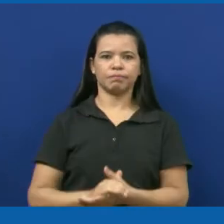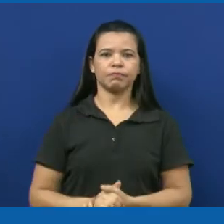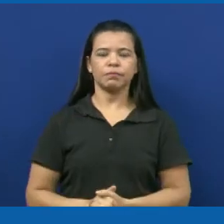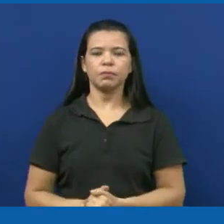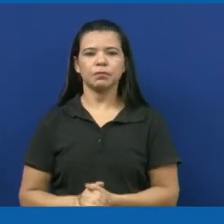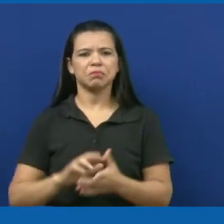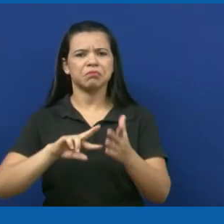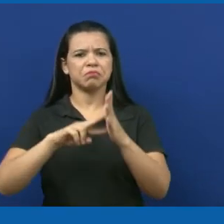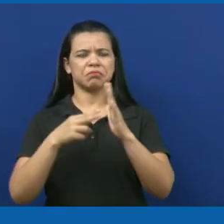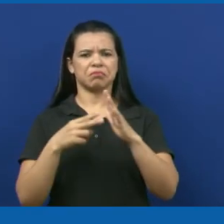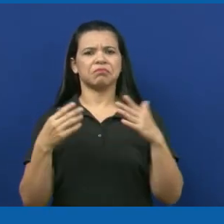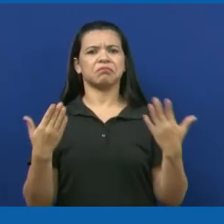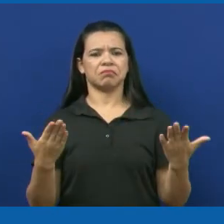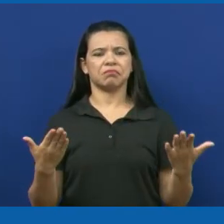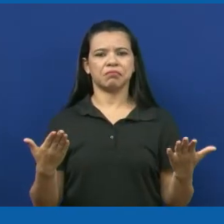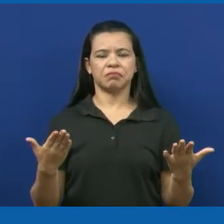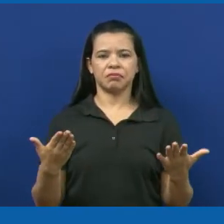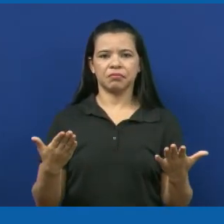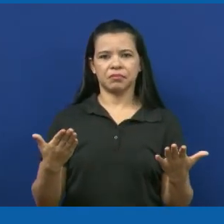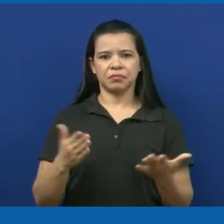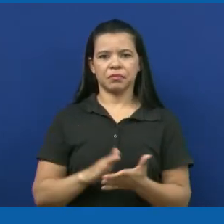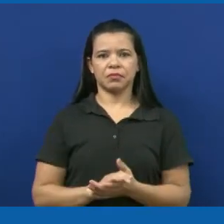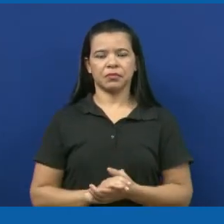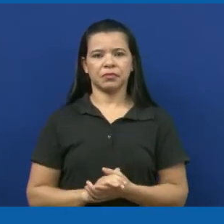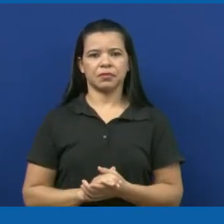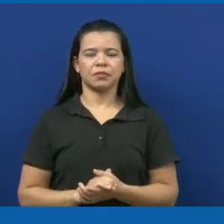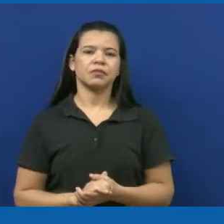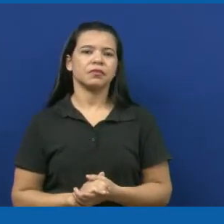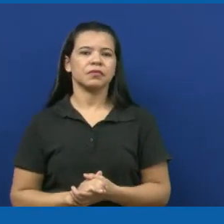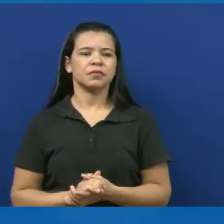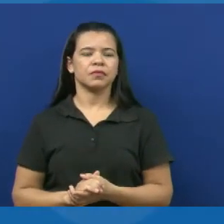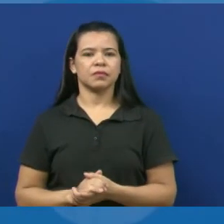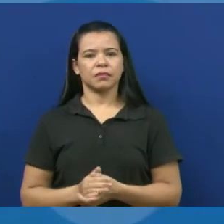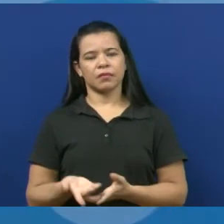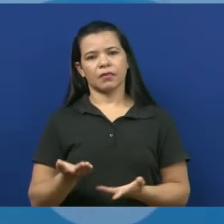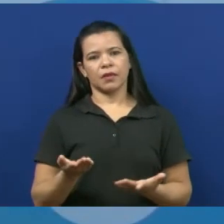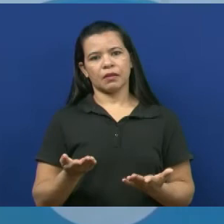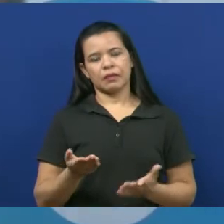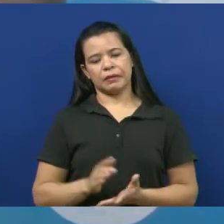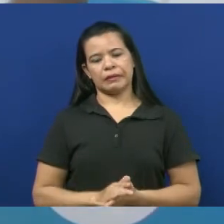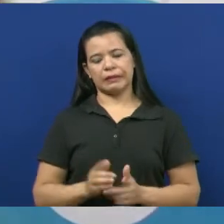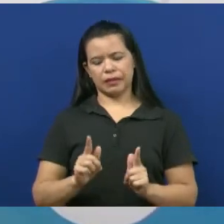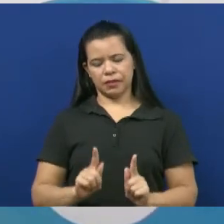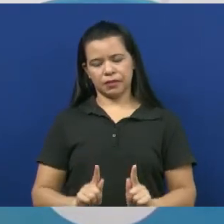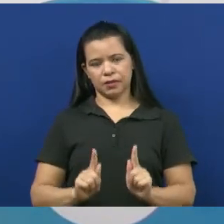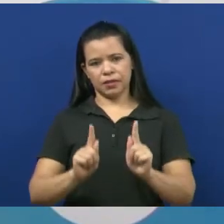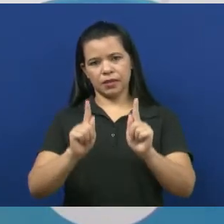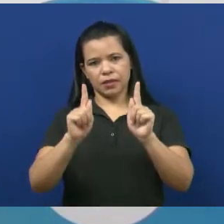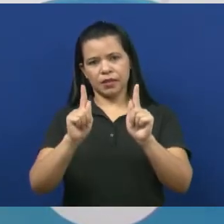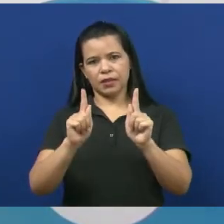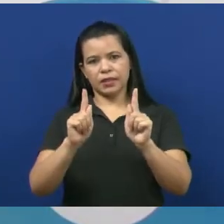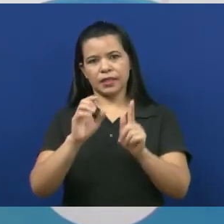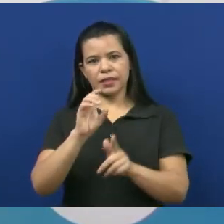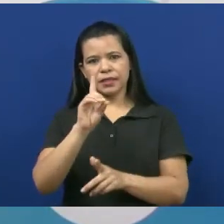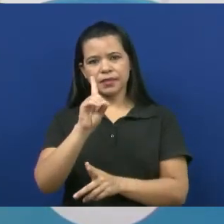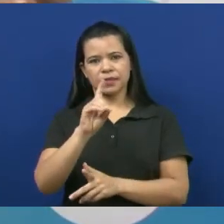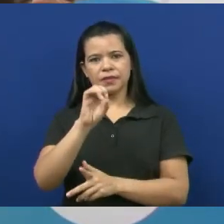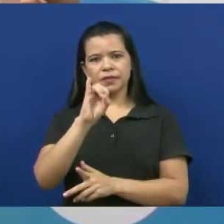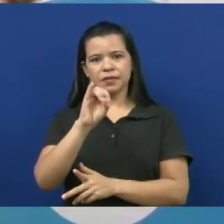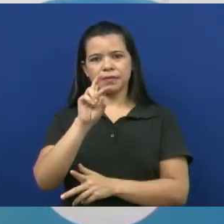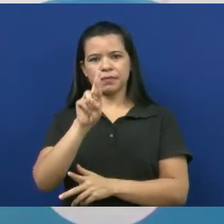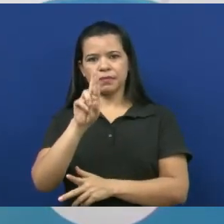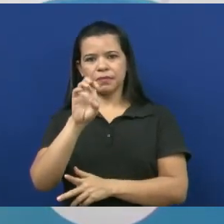dizer? Lá nas grandezas, voltando para mim aqui, lá nas grandezas diretamente proporcionais, eu tinha dito que quando eu aumento